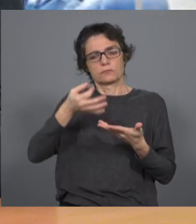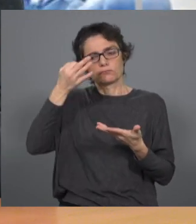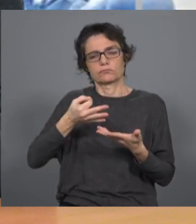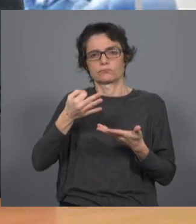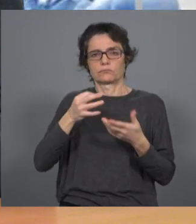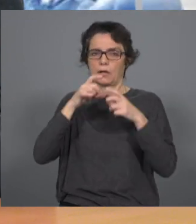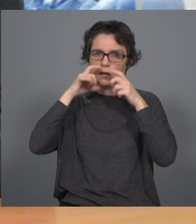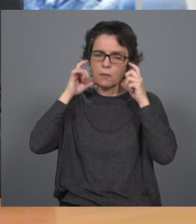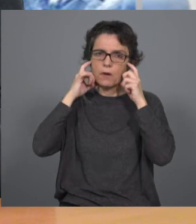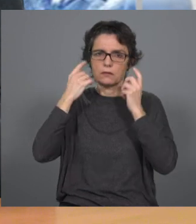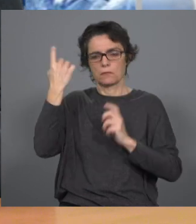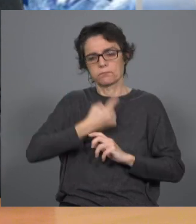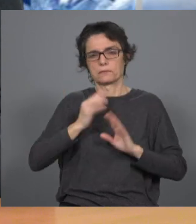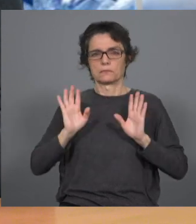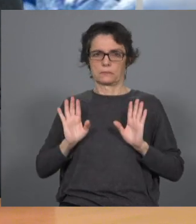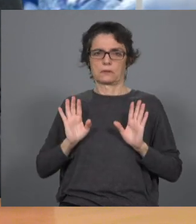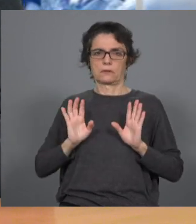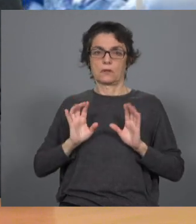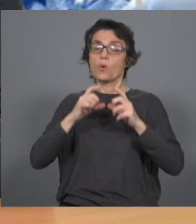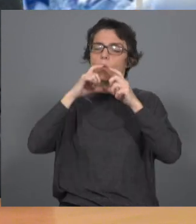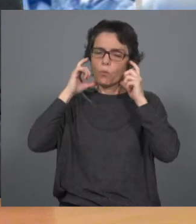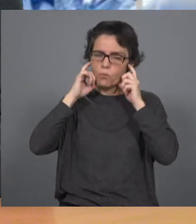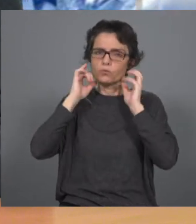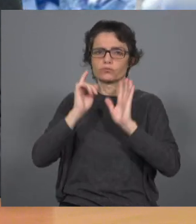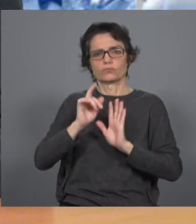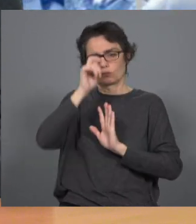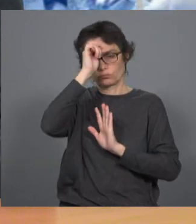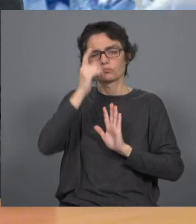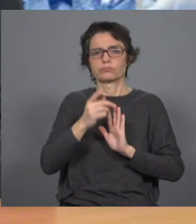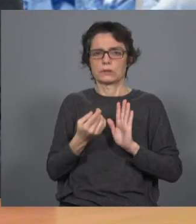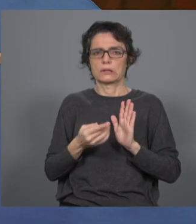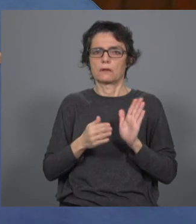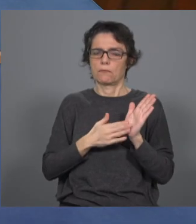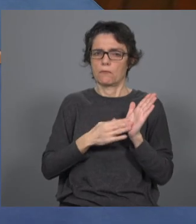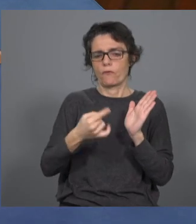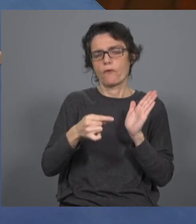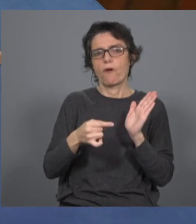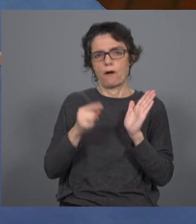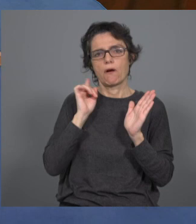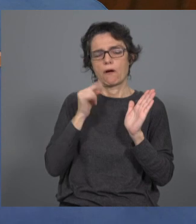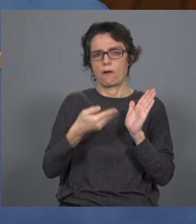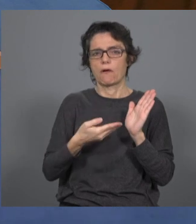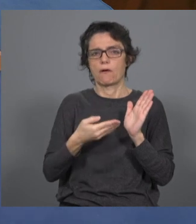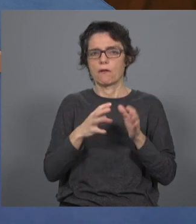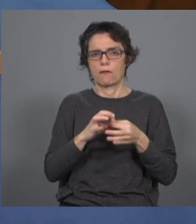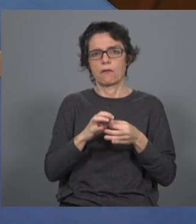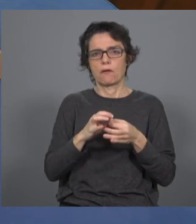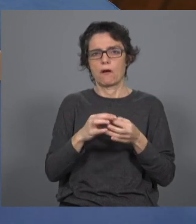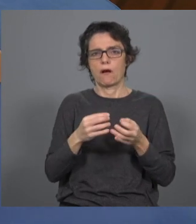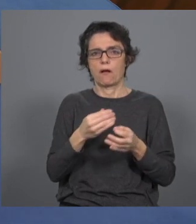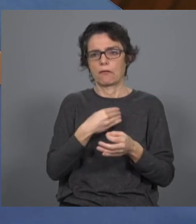tem um uso obrigatório e esse uso está devidamente justificado por questões de facto